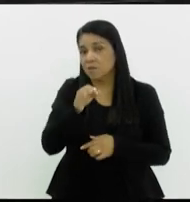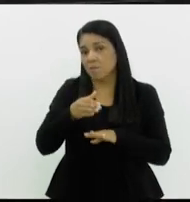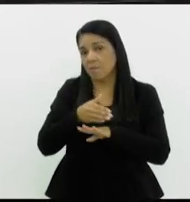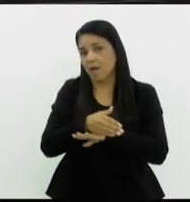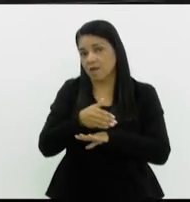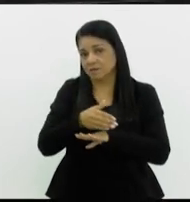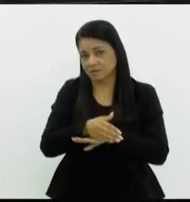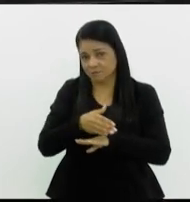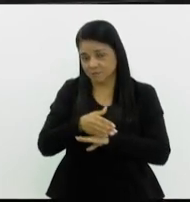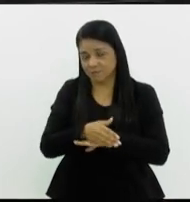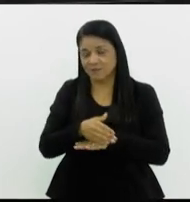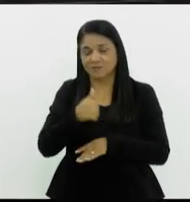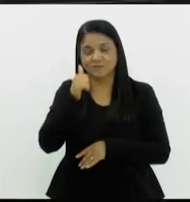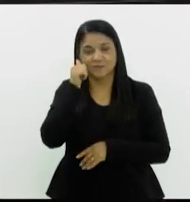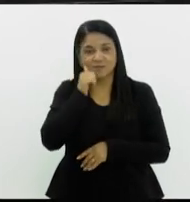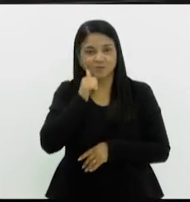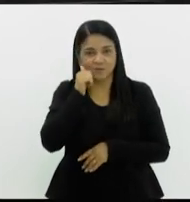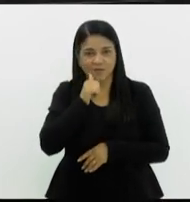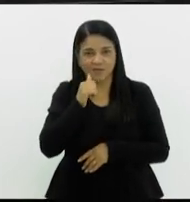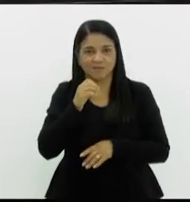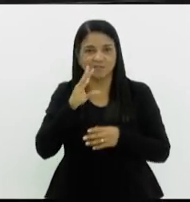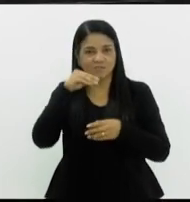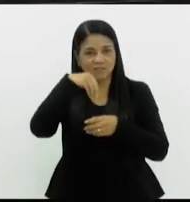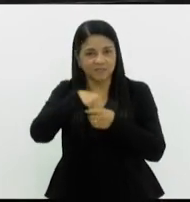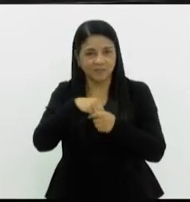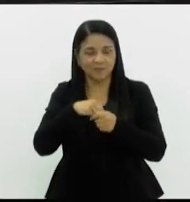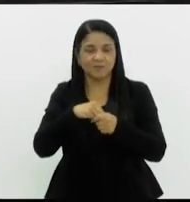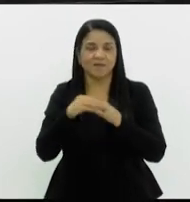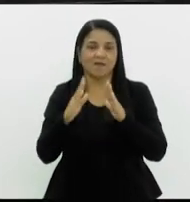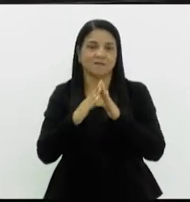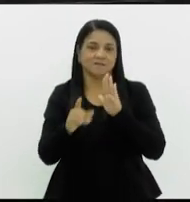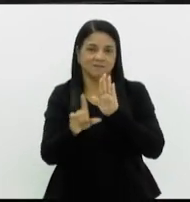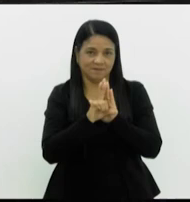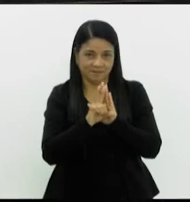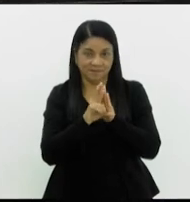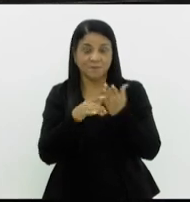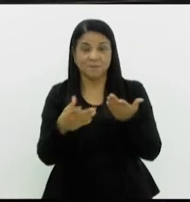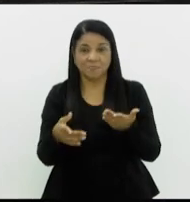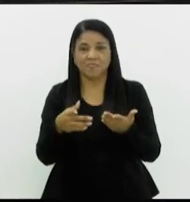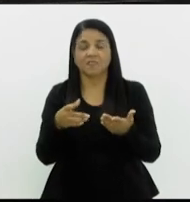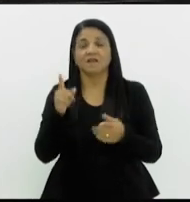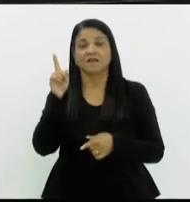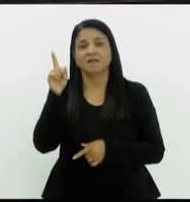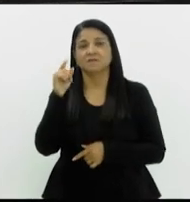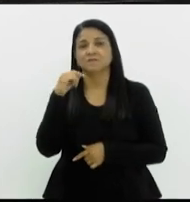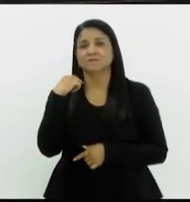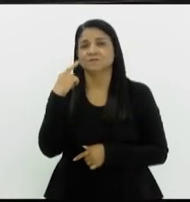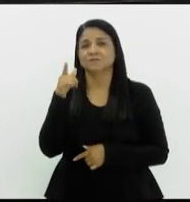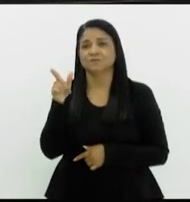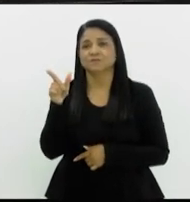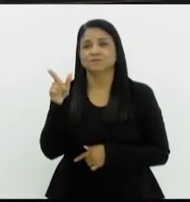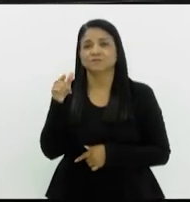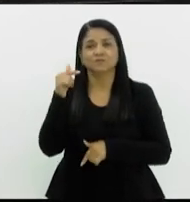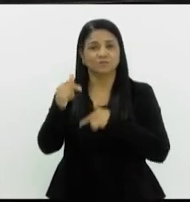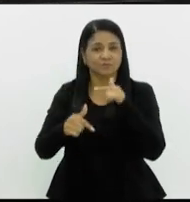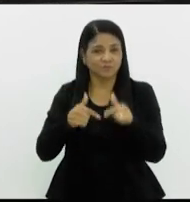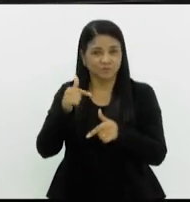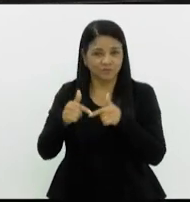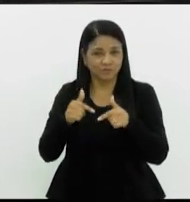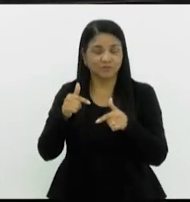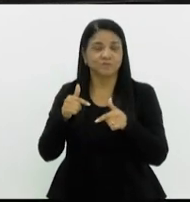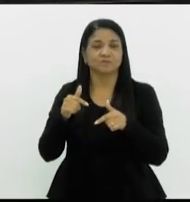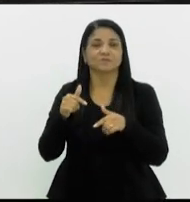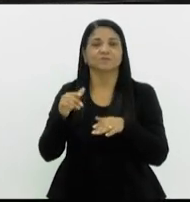casas legislativas. E, por óbvio, a gente falar aqui do lobby do batom, lá no trabalho da